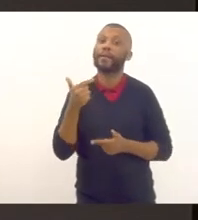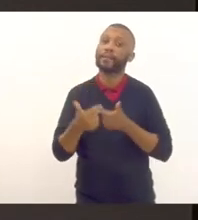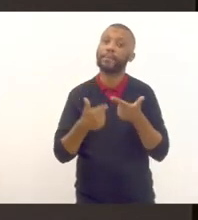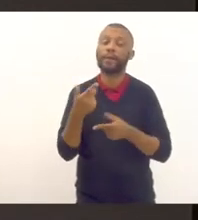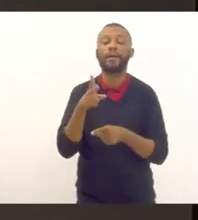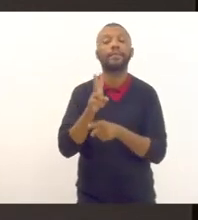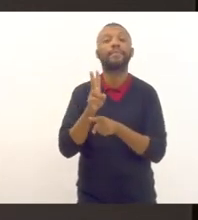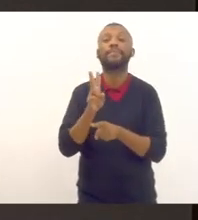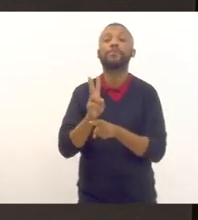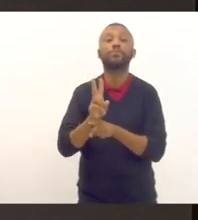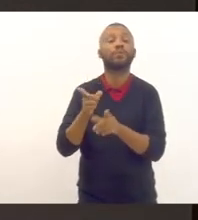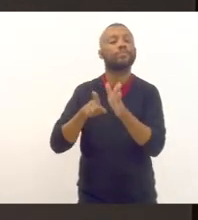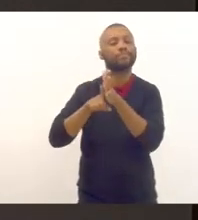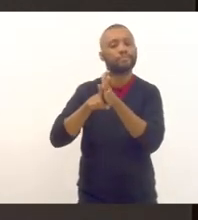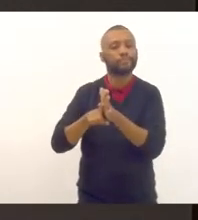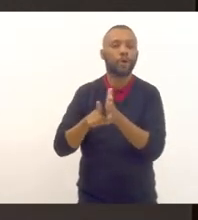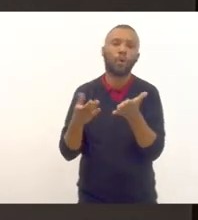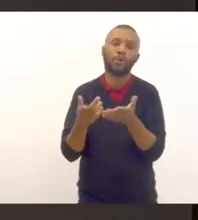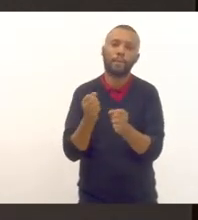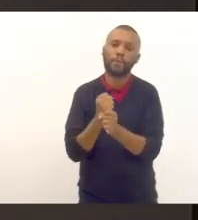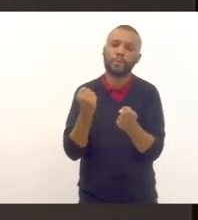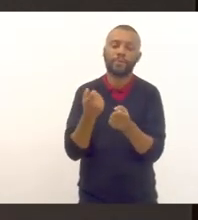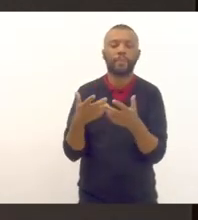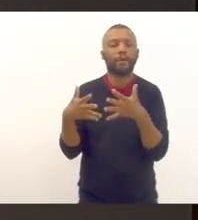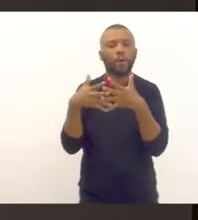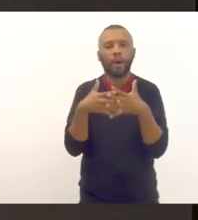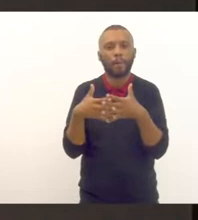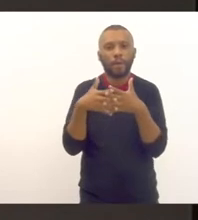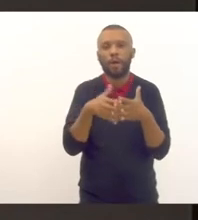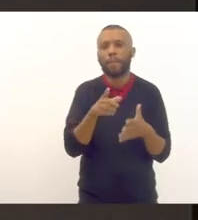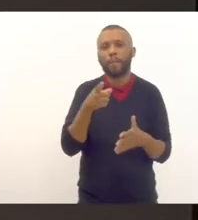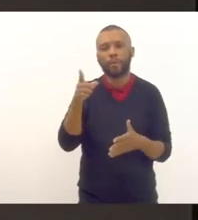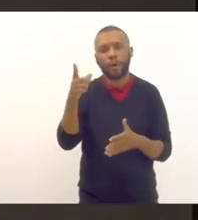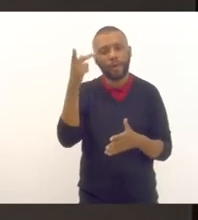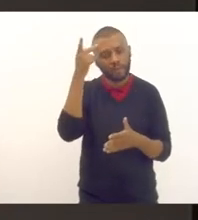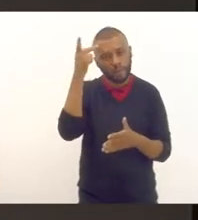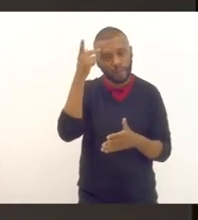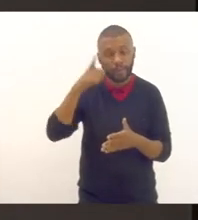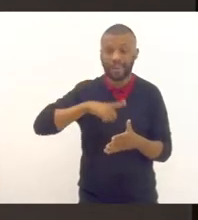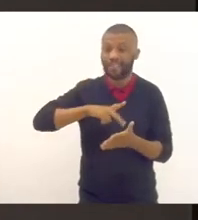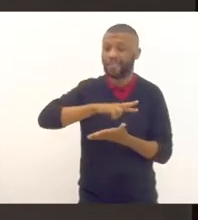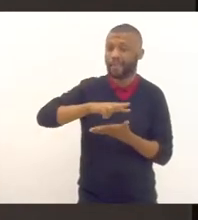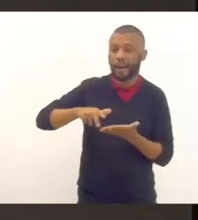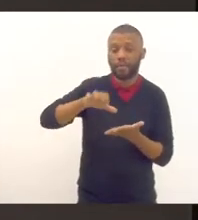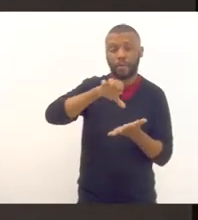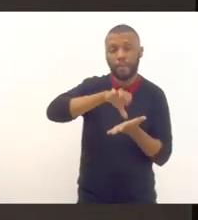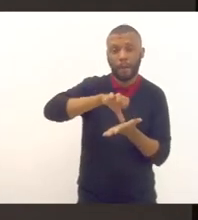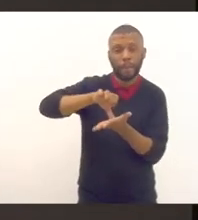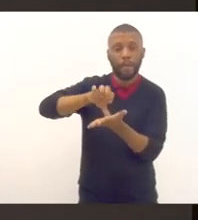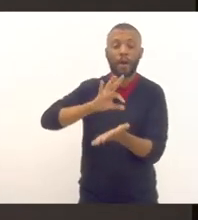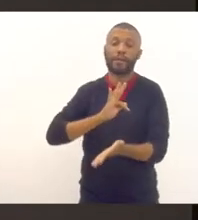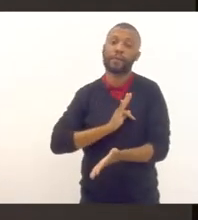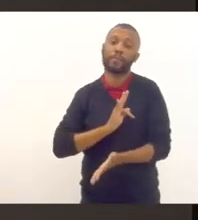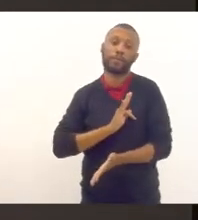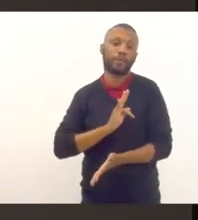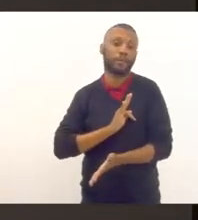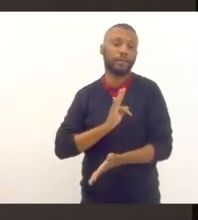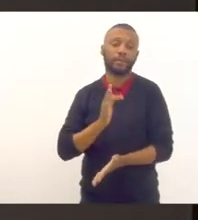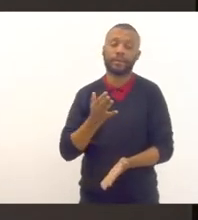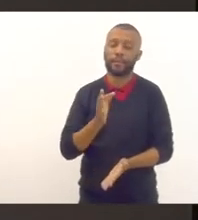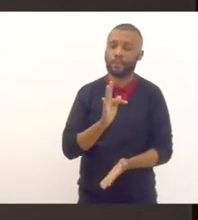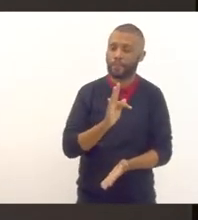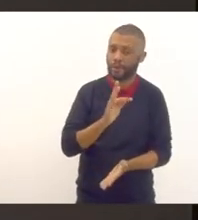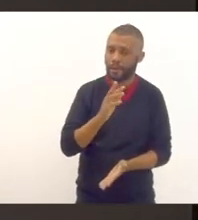vistoria. Hoje não tem como você pegar um caminhão aqui, você vai para São Paulo, você passa por vários postos, né? Da Polícia